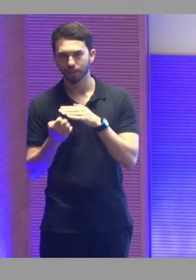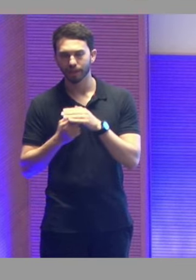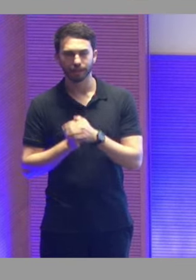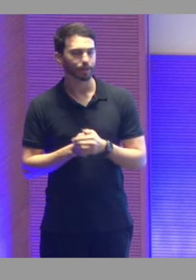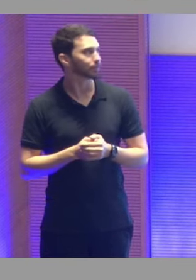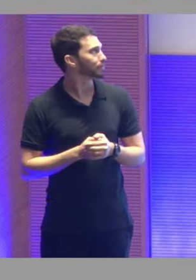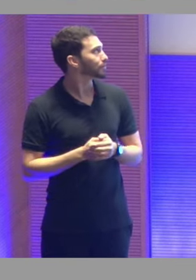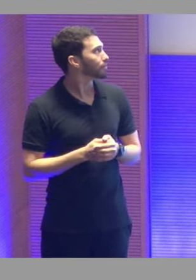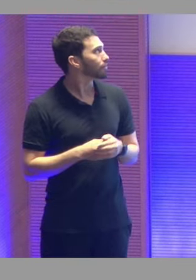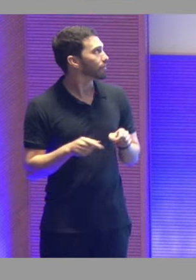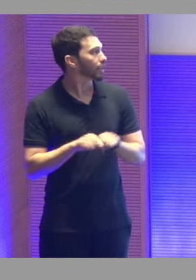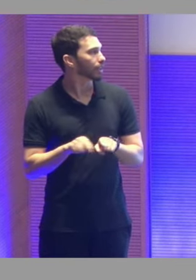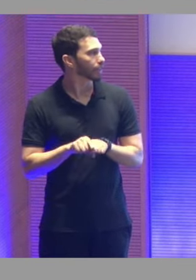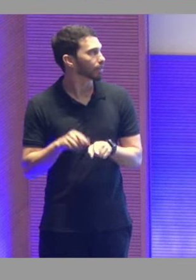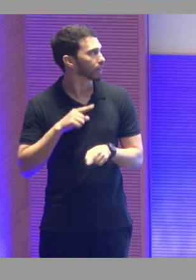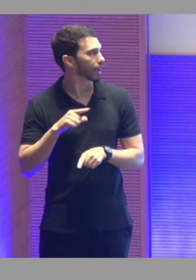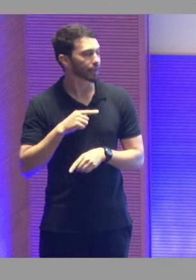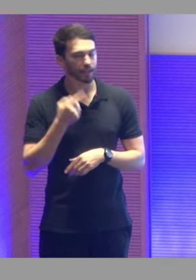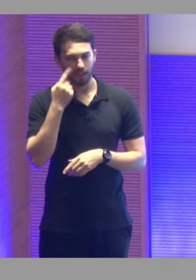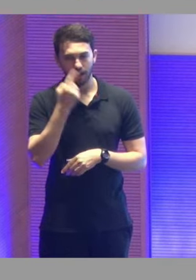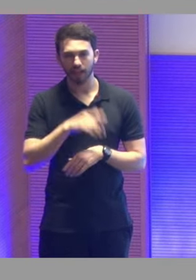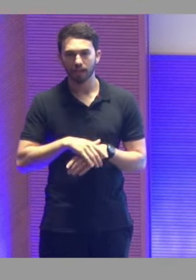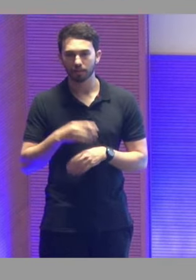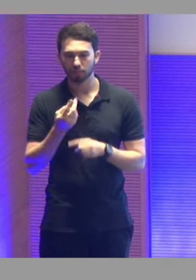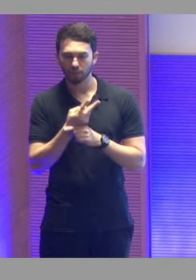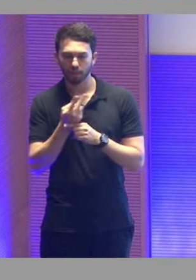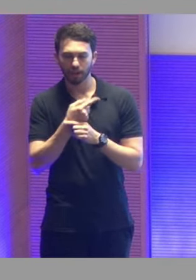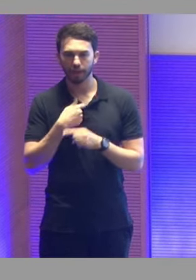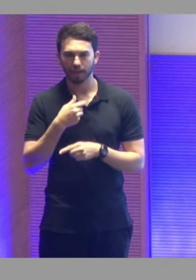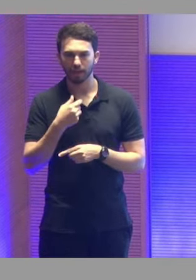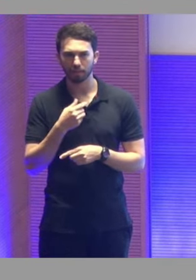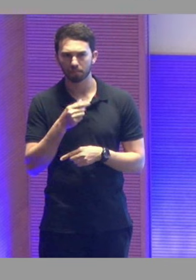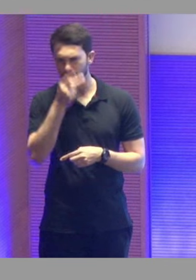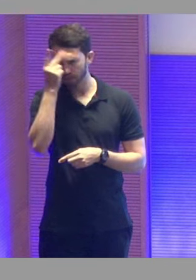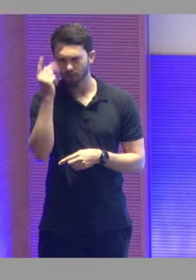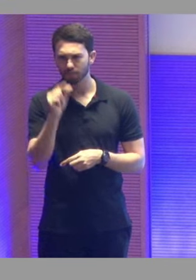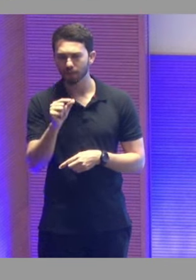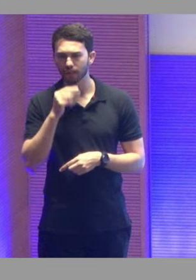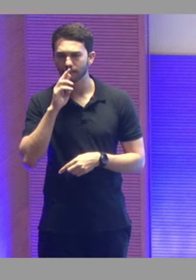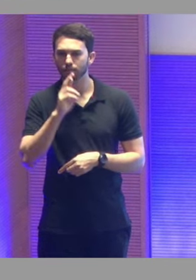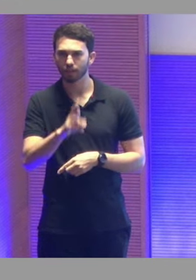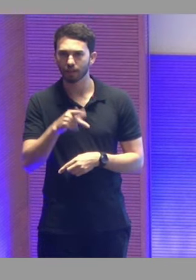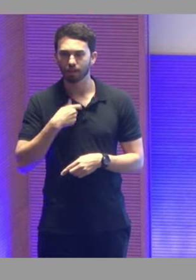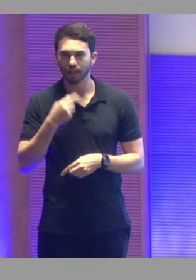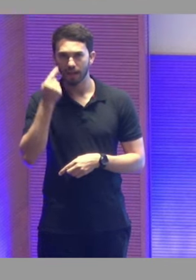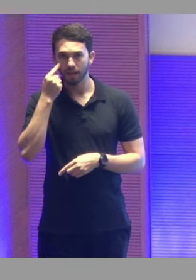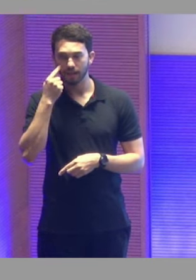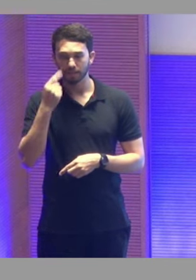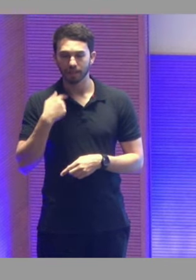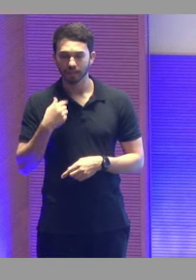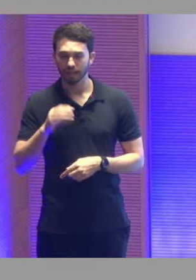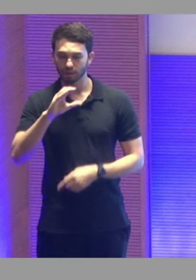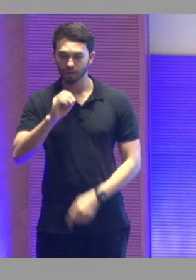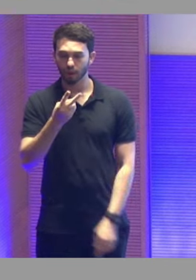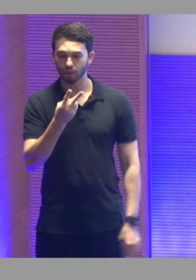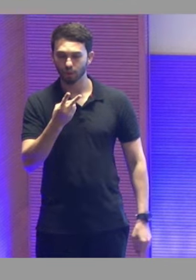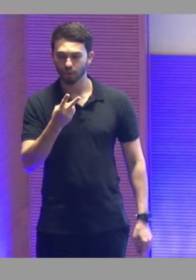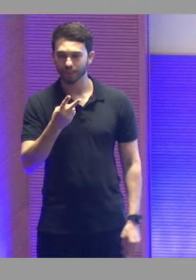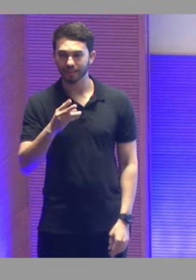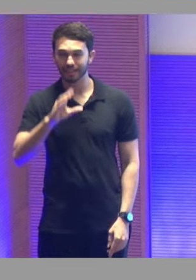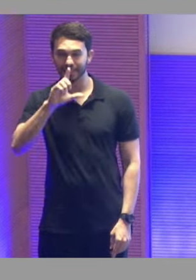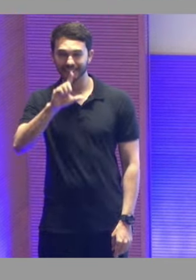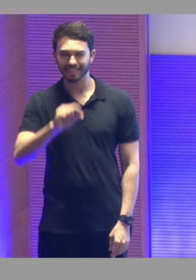pouco menos a gente teve a resposta da busca mesmo pela neutralidade de emissões Então entendo que a busca pela neutralidade ela não é a motivação para